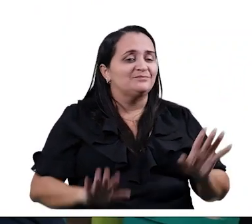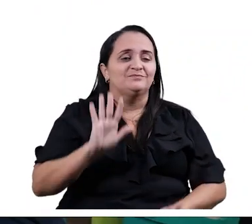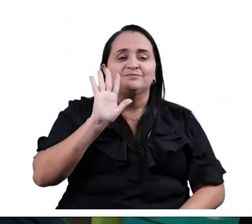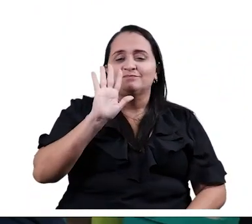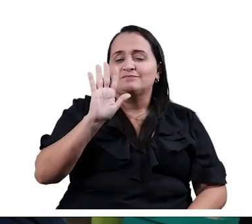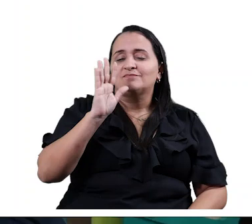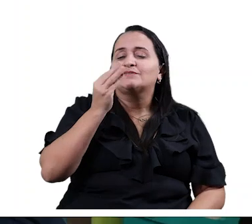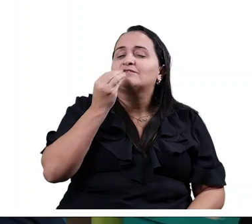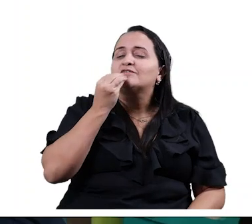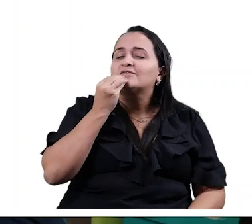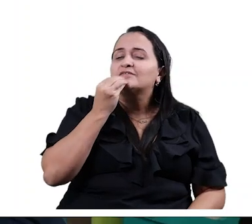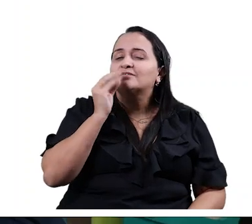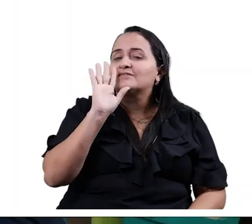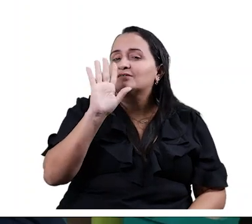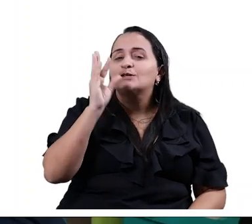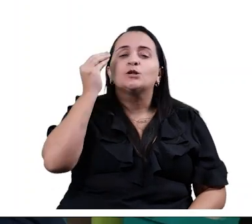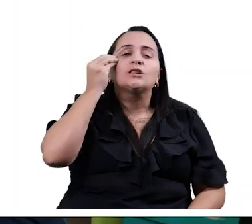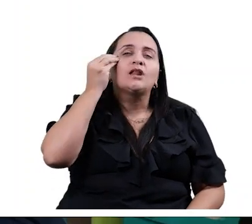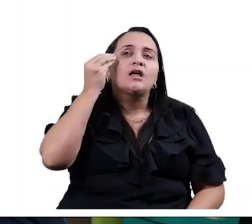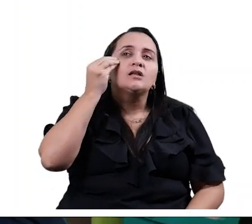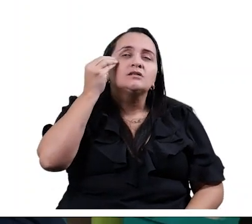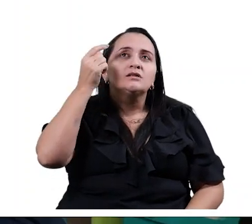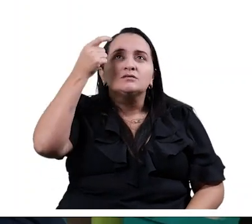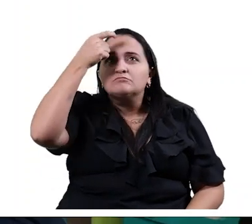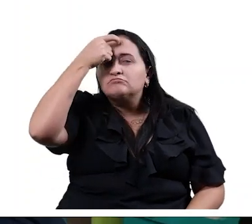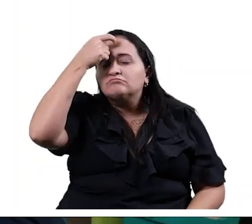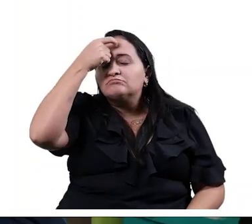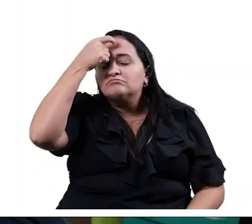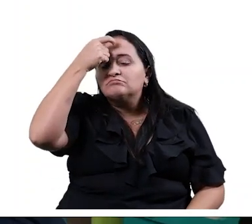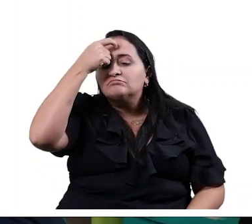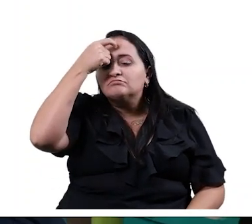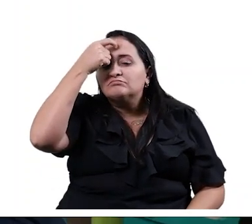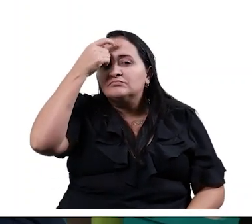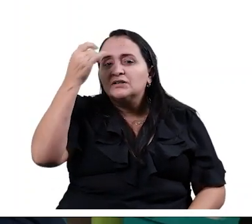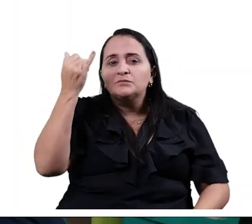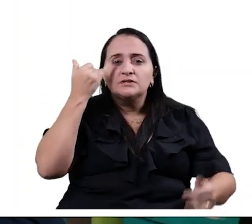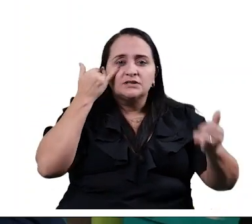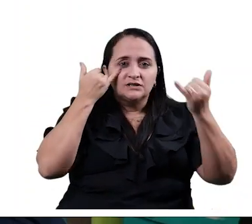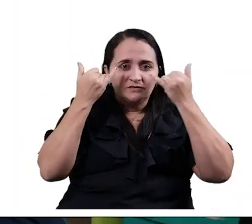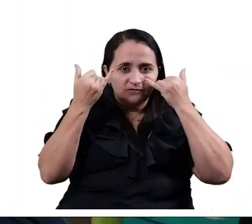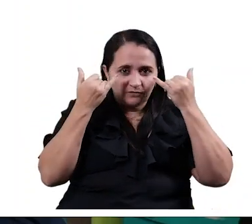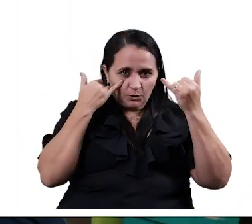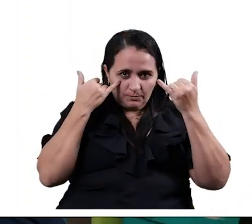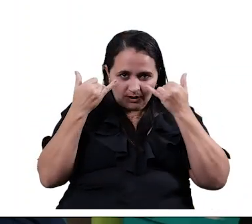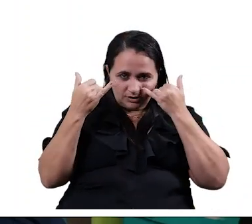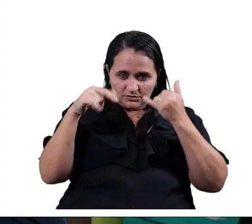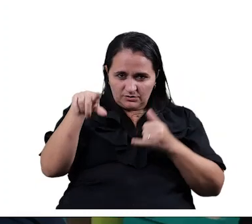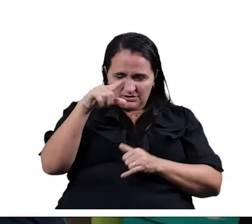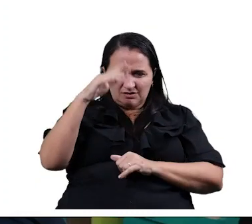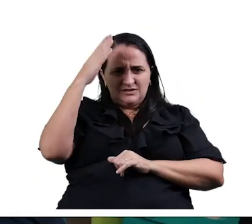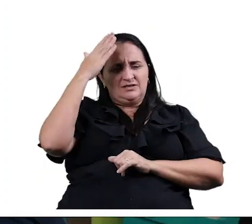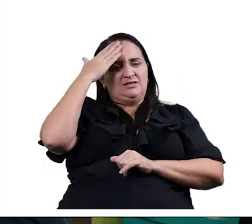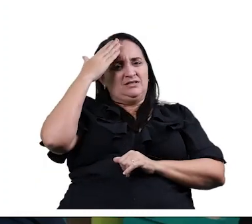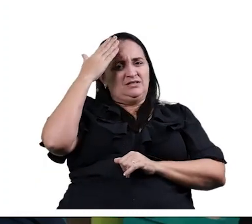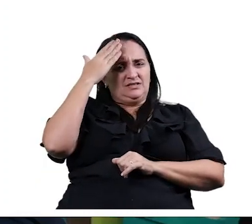sua memória. Será que ela é muito boa? Será que você fica atento às informações que estão ao seu